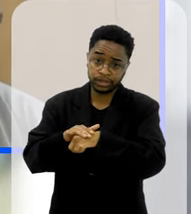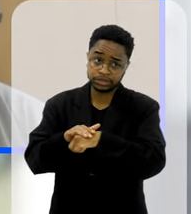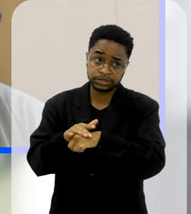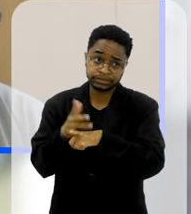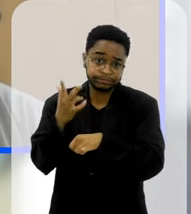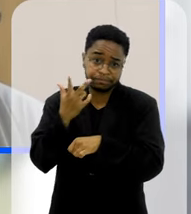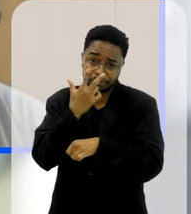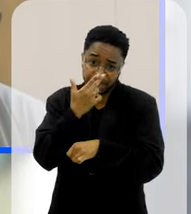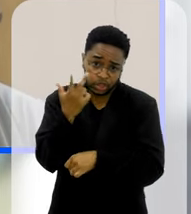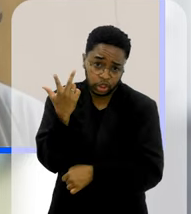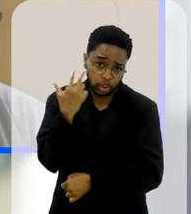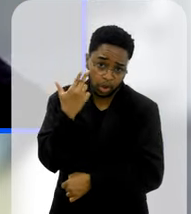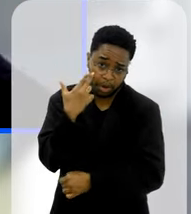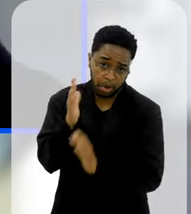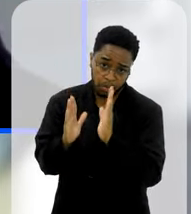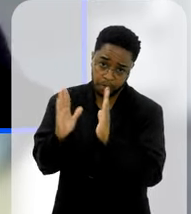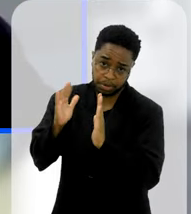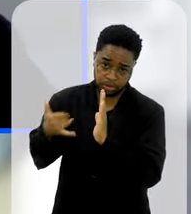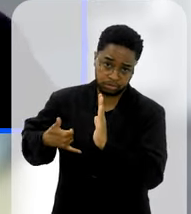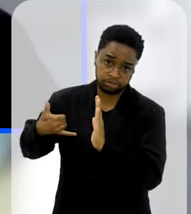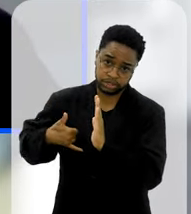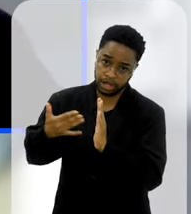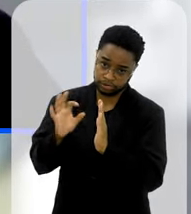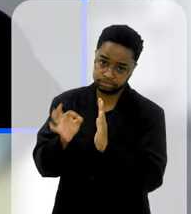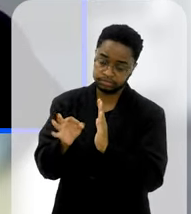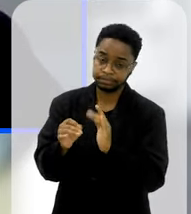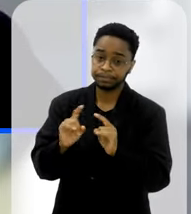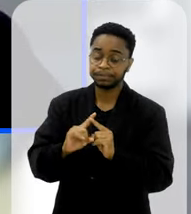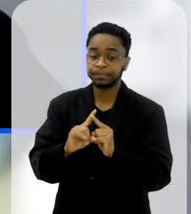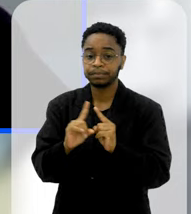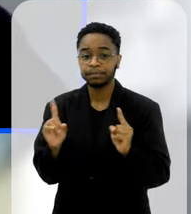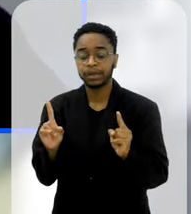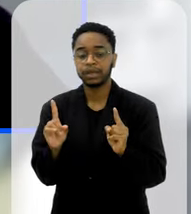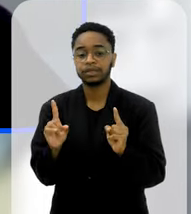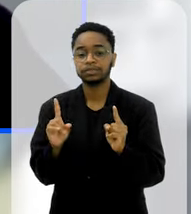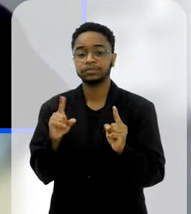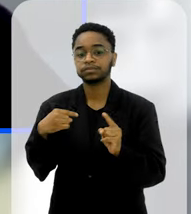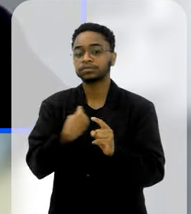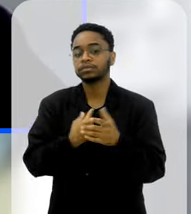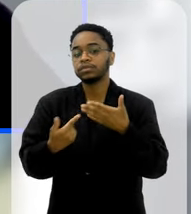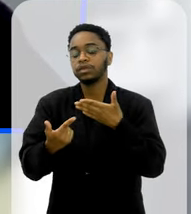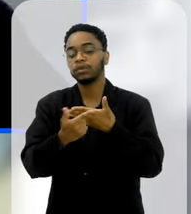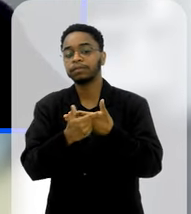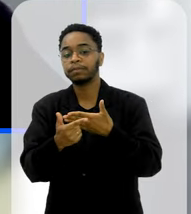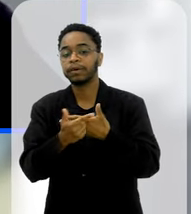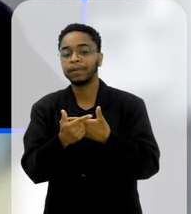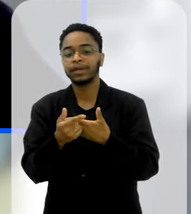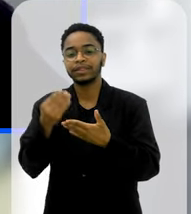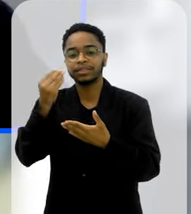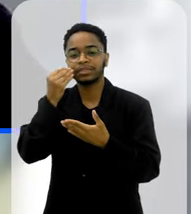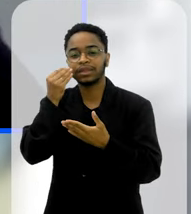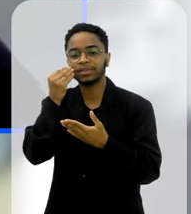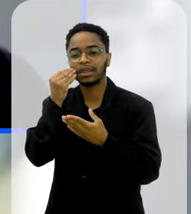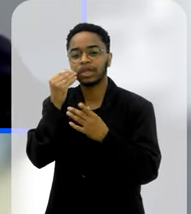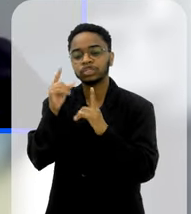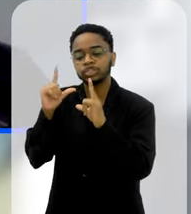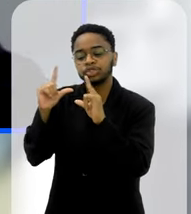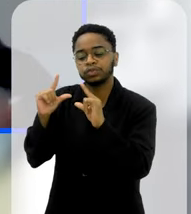doenças relativamente comuns nessa faixa etária, né? O nosso papel